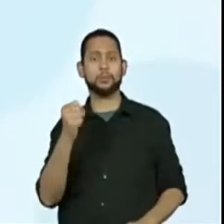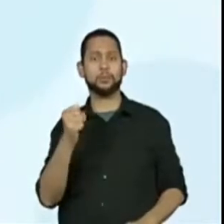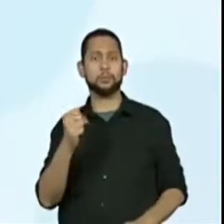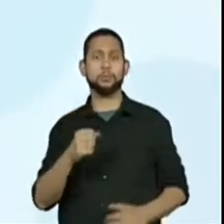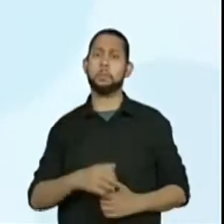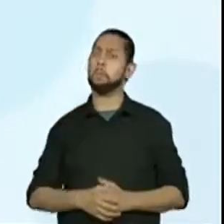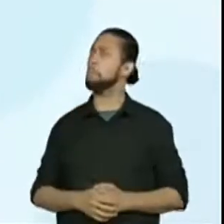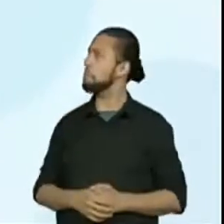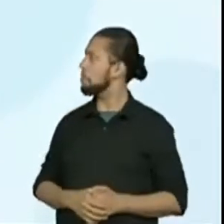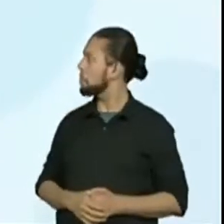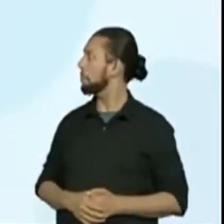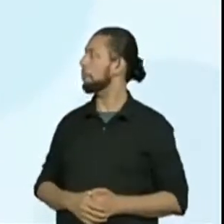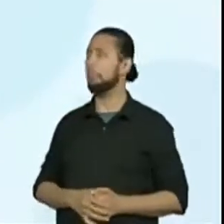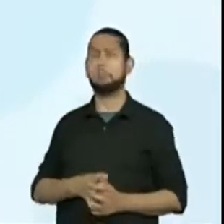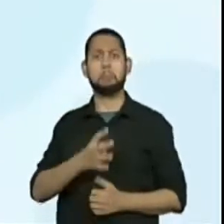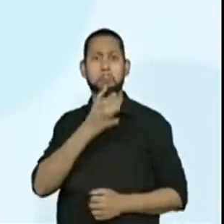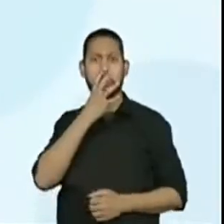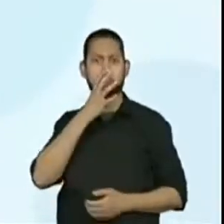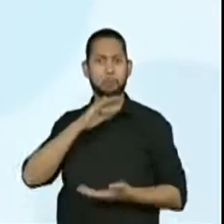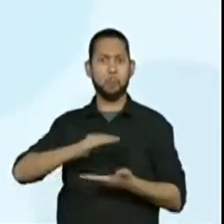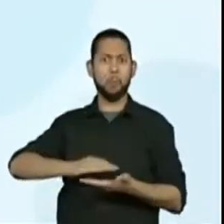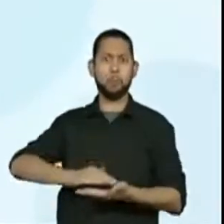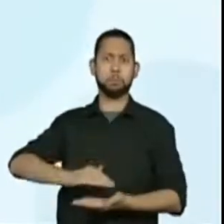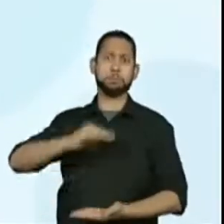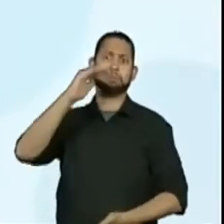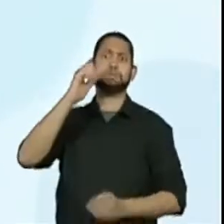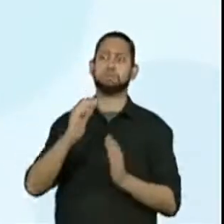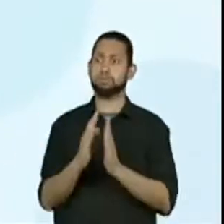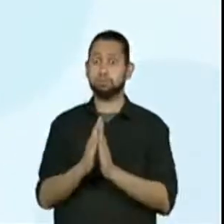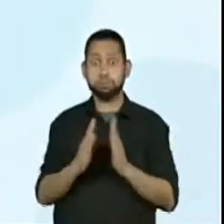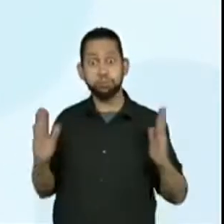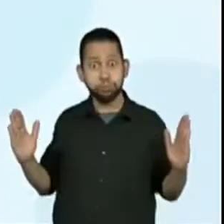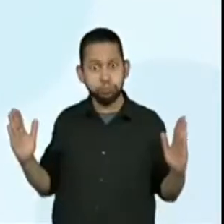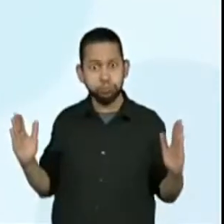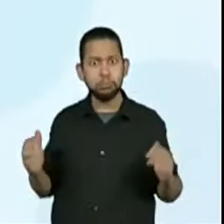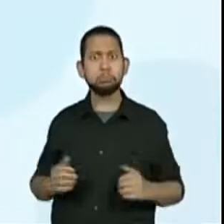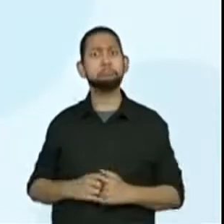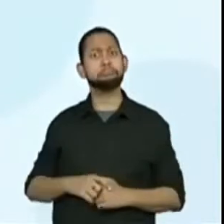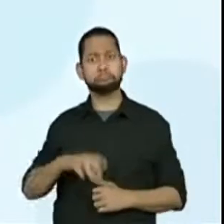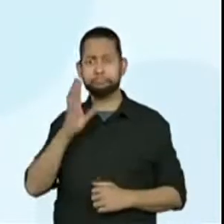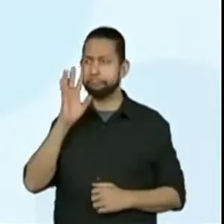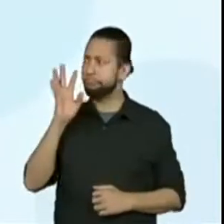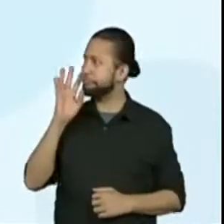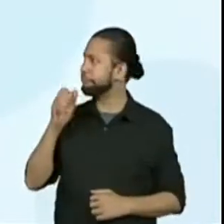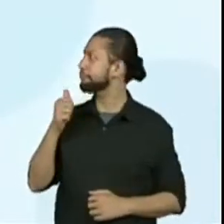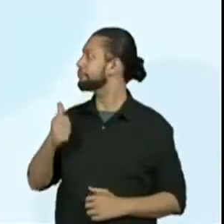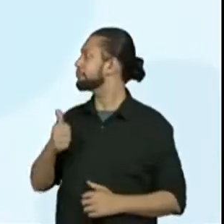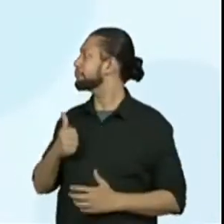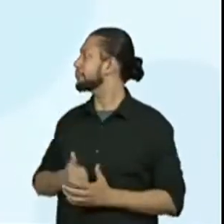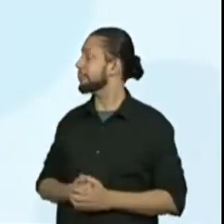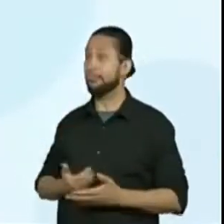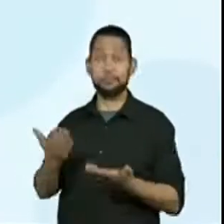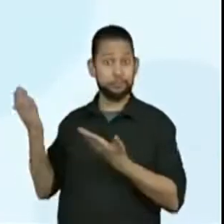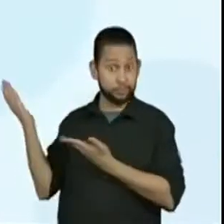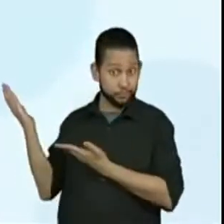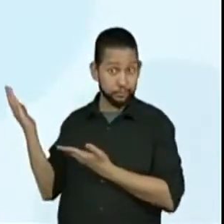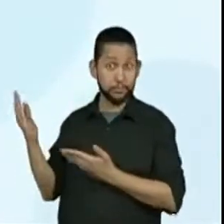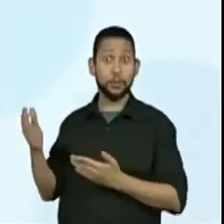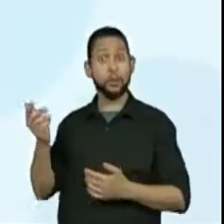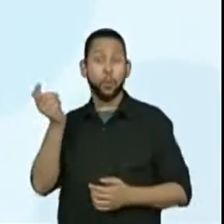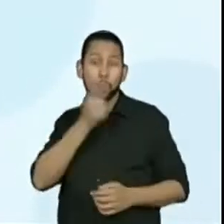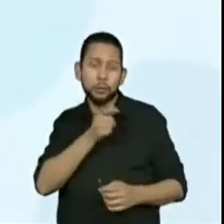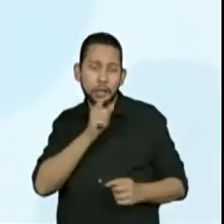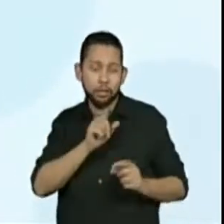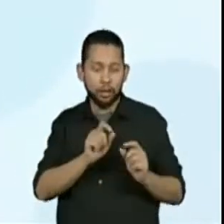1,80 m de altura. Olha que legal. Então, a representação escrita